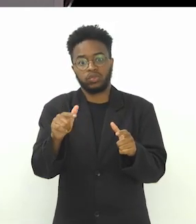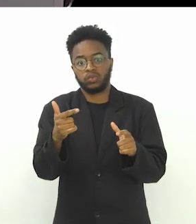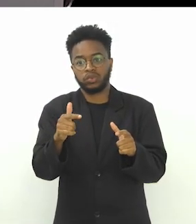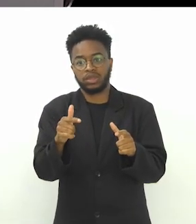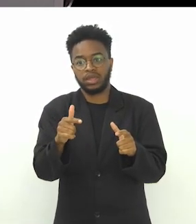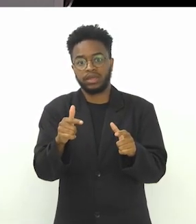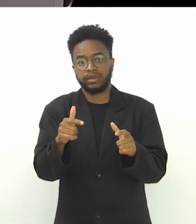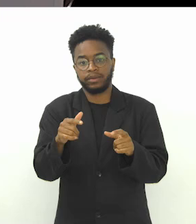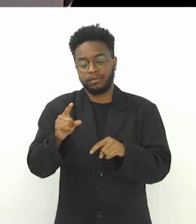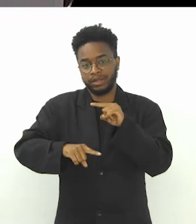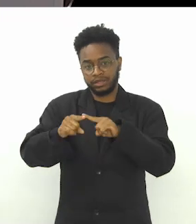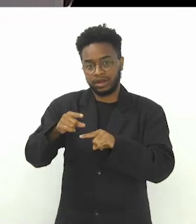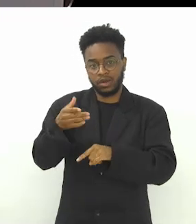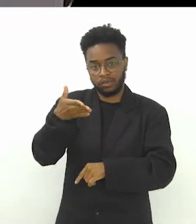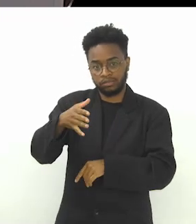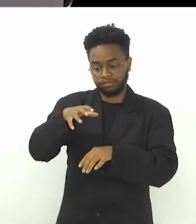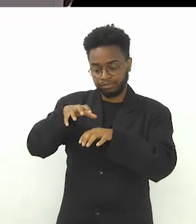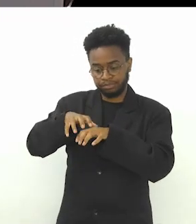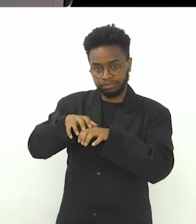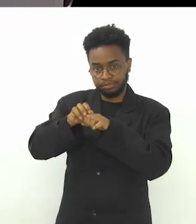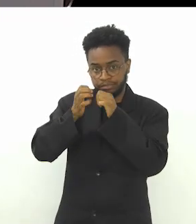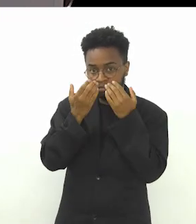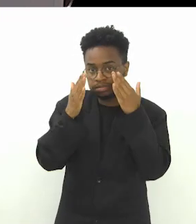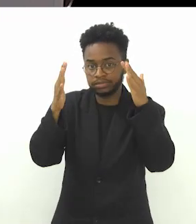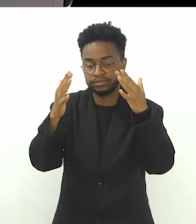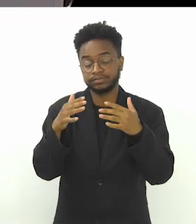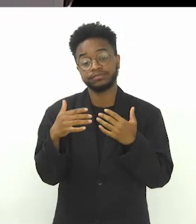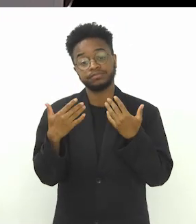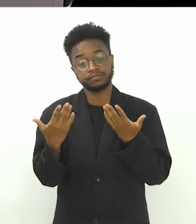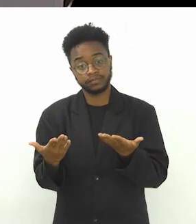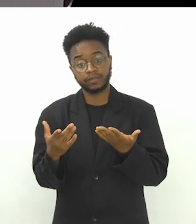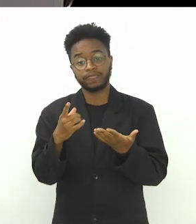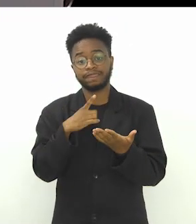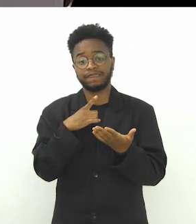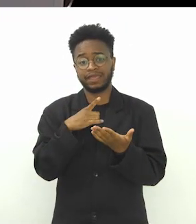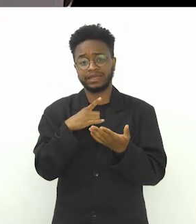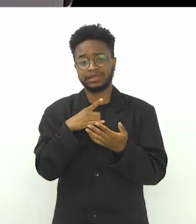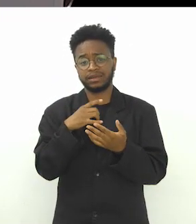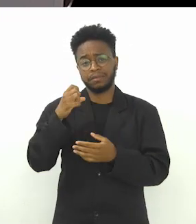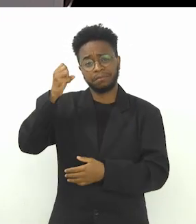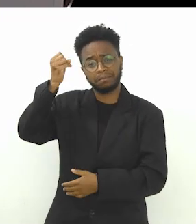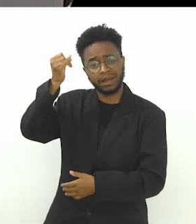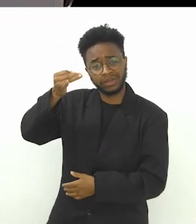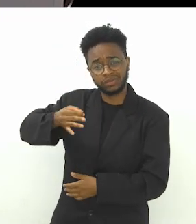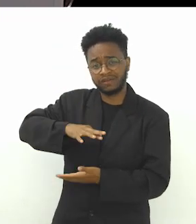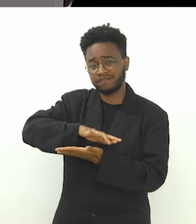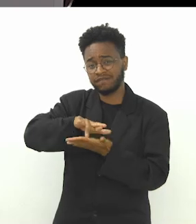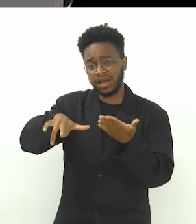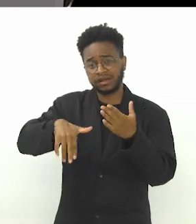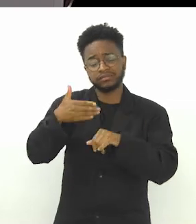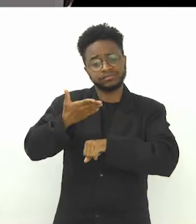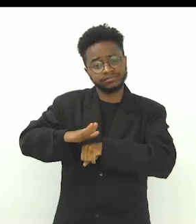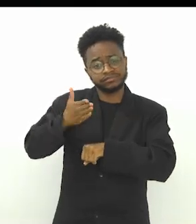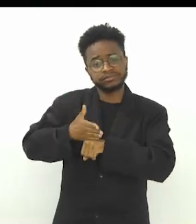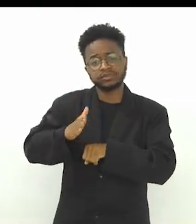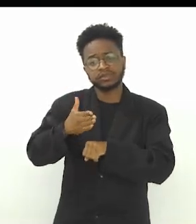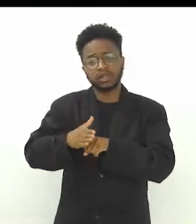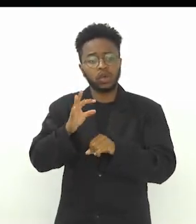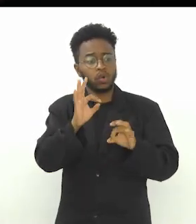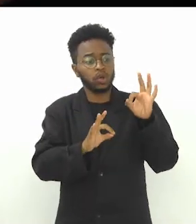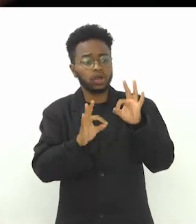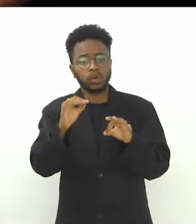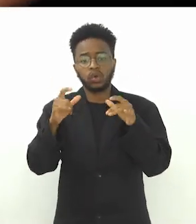esse recurso do fluorescente. Então, assim, foram muitas madrugadas ali, setando o